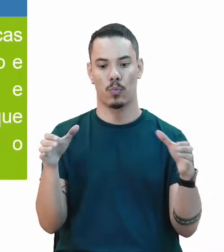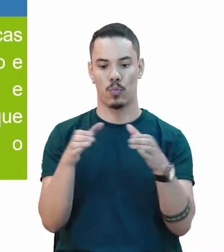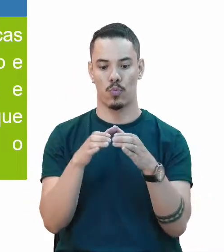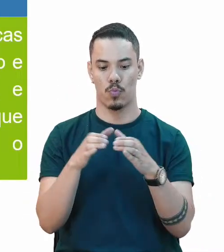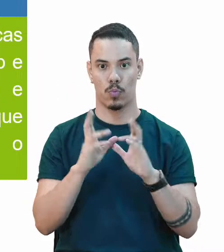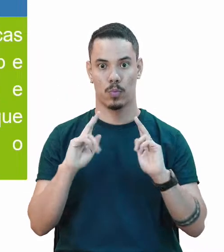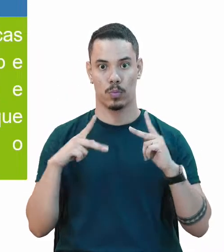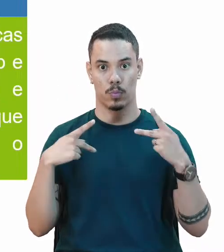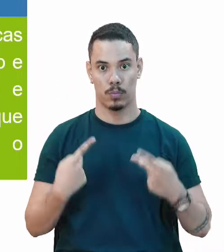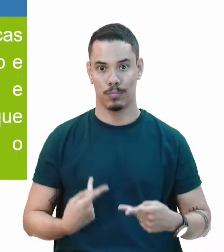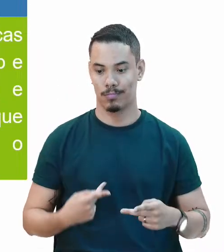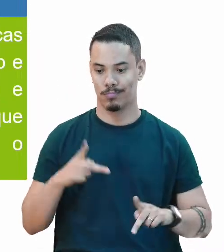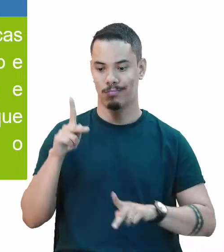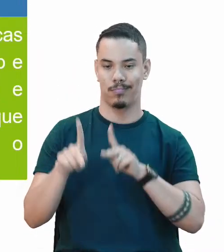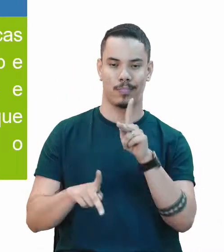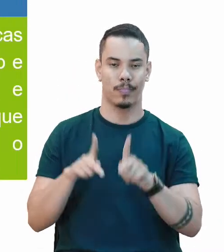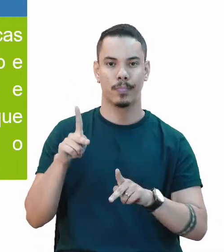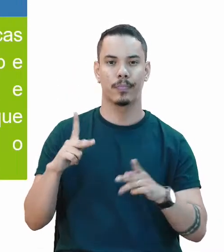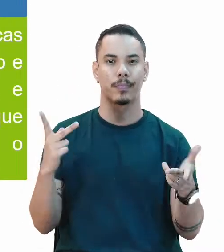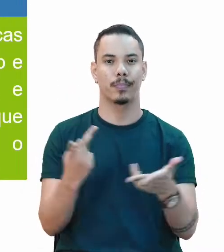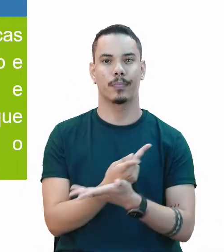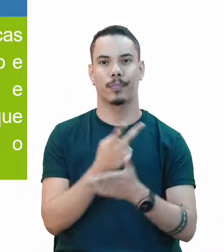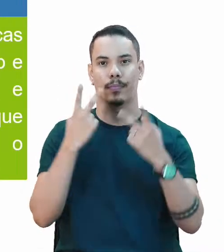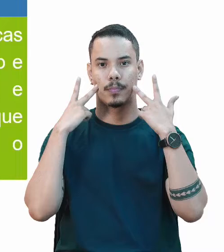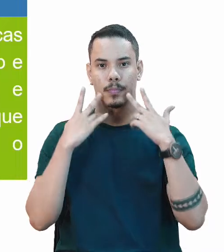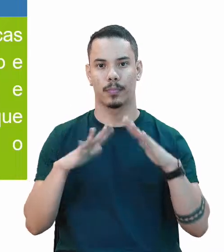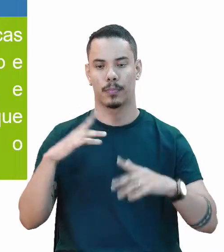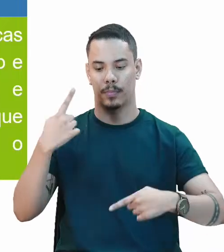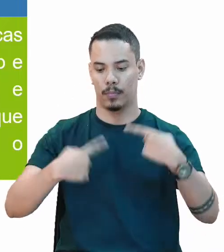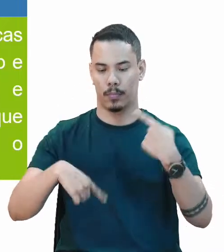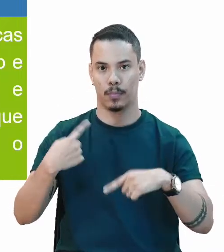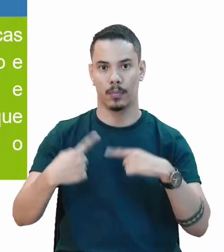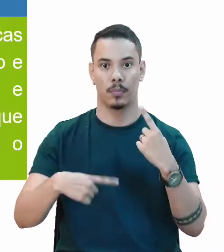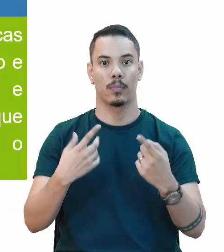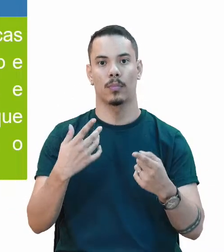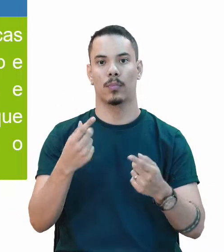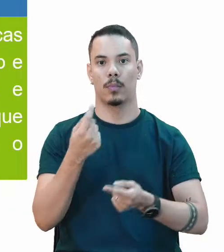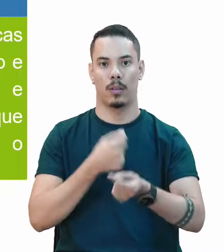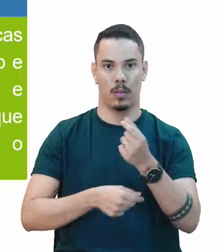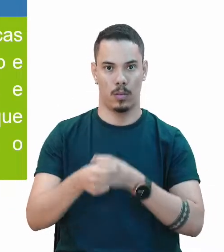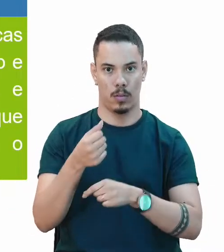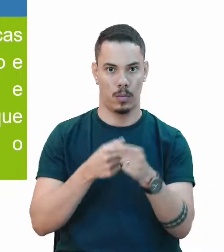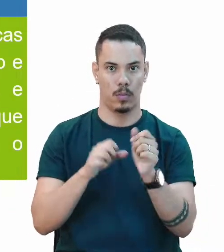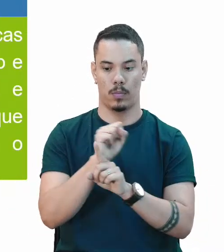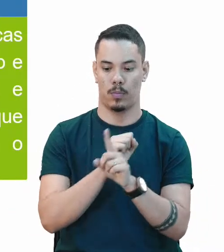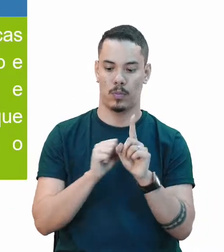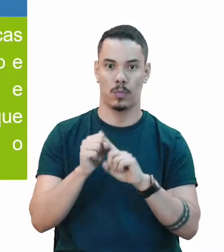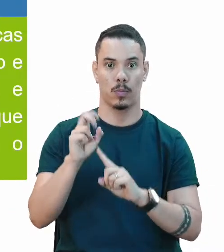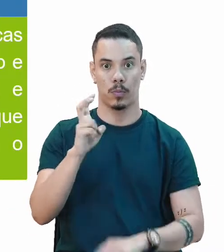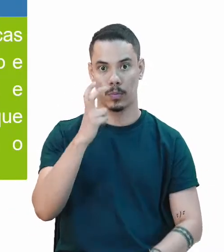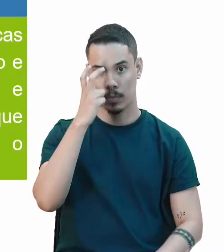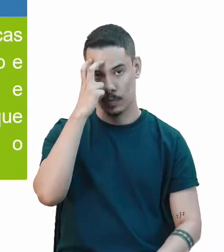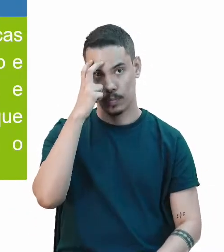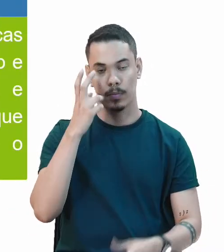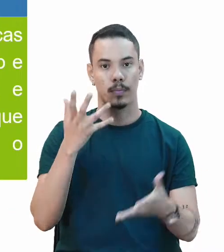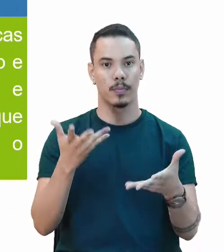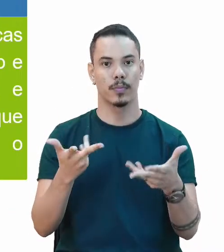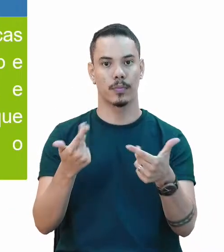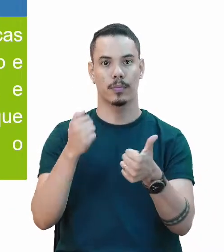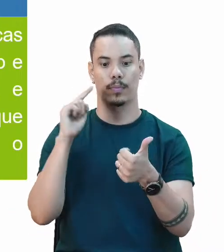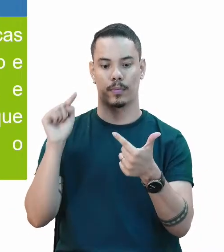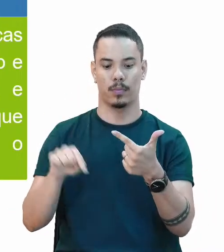em função de eventos naturais, políticos, econômicos, sociais e culturais. Habilidade